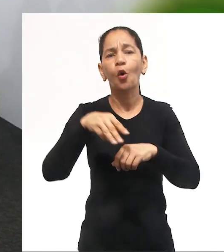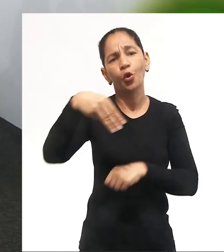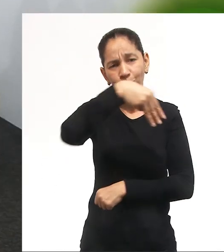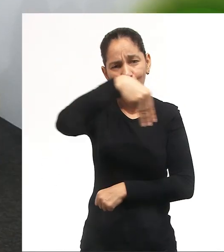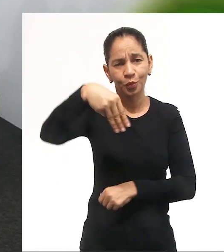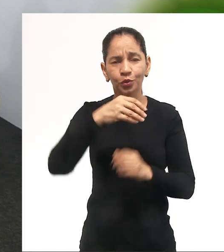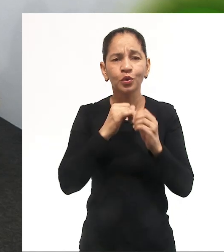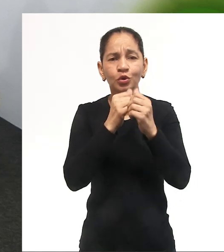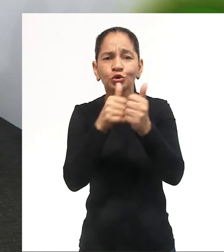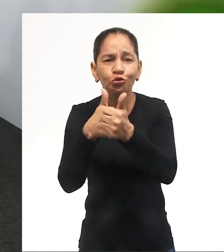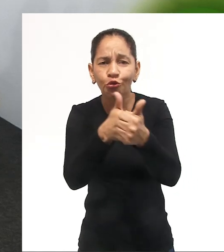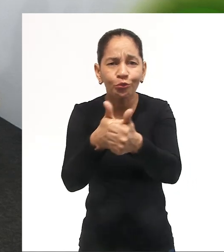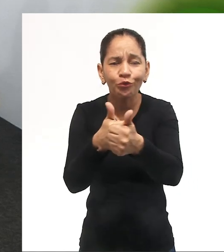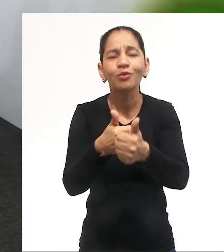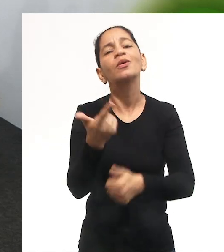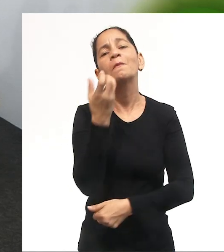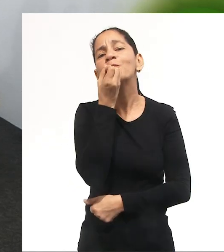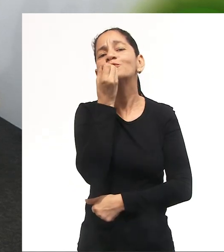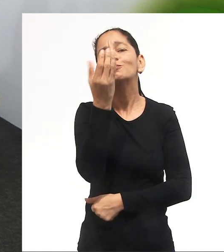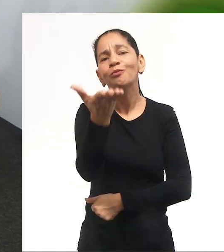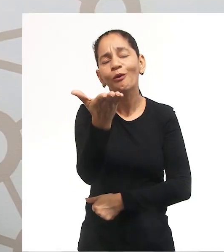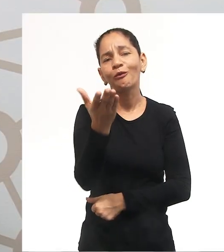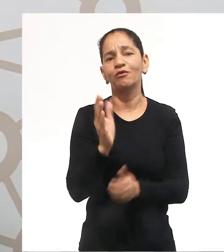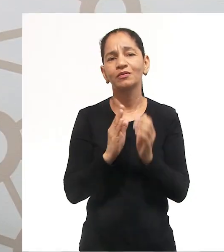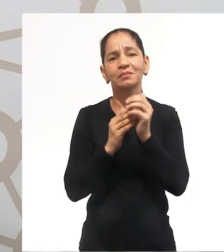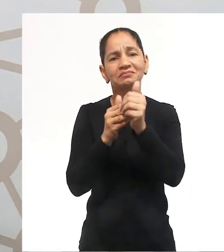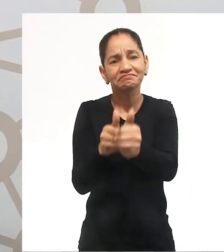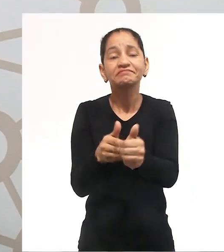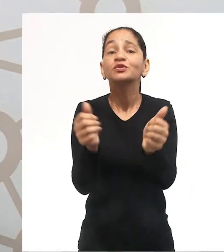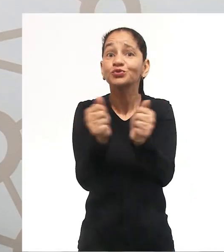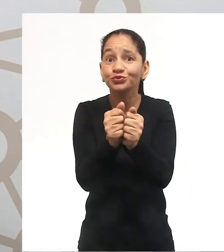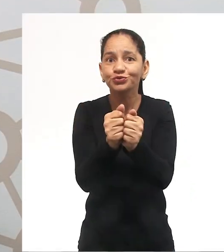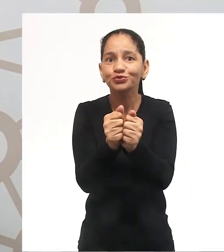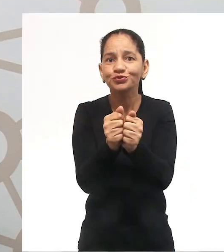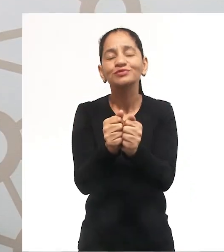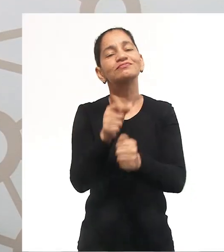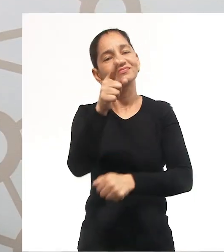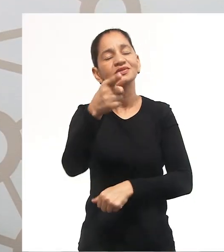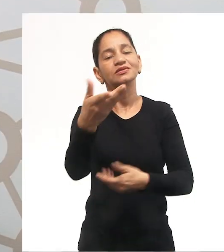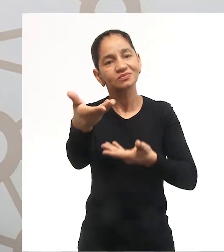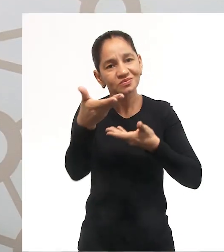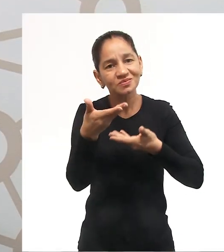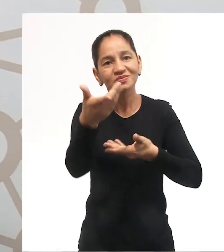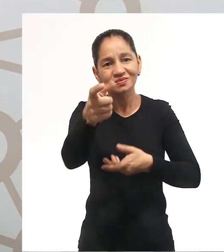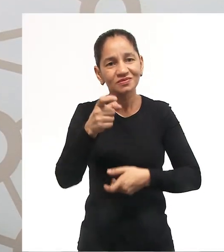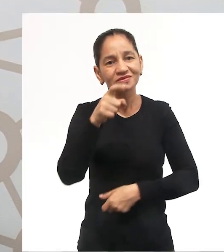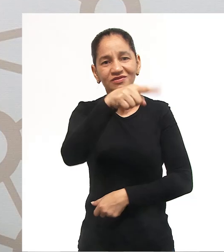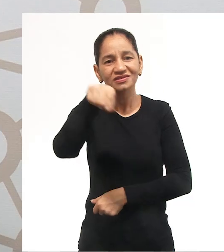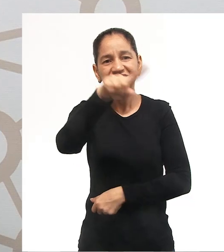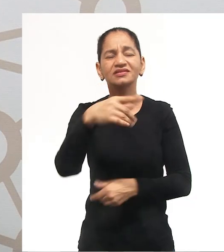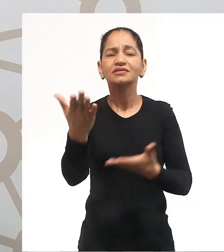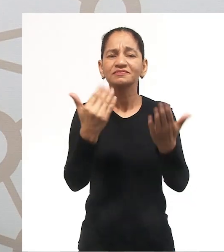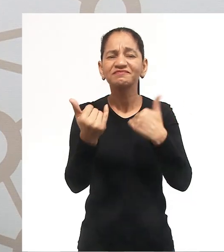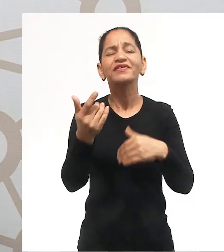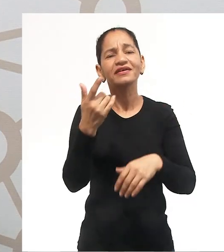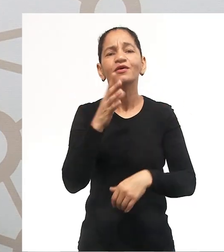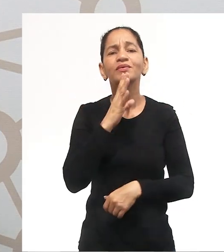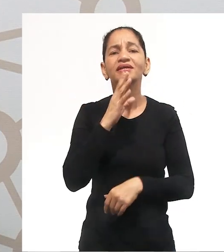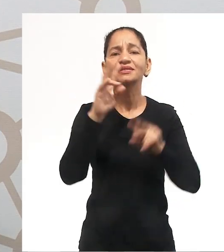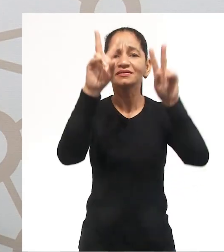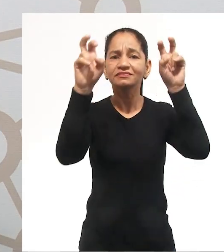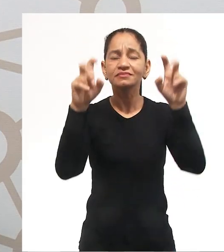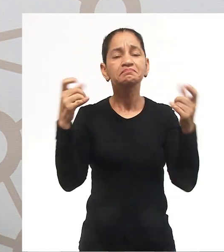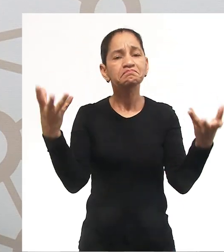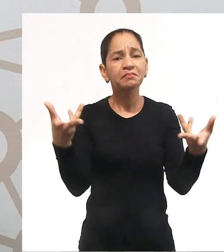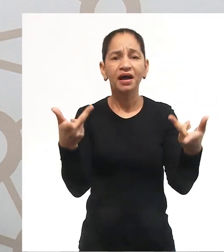mentores. Exatamente. Ele foi um dos nossos mentores também, então convido vocês a conhecerem ele, o trabalho dele